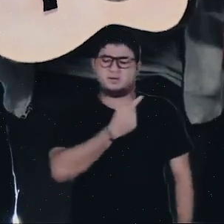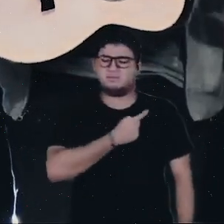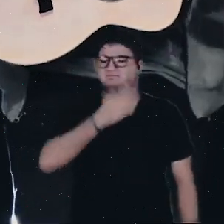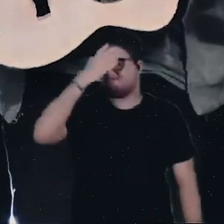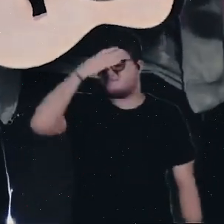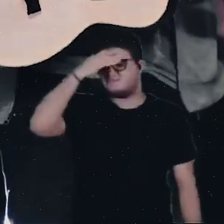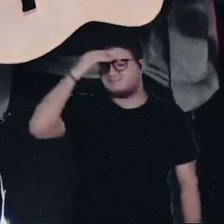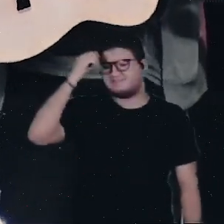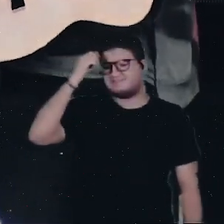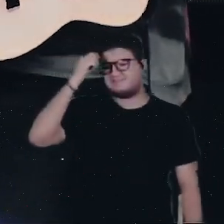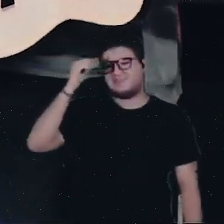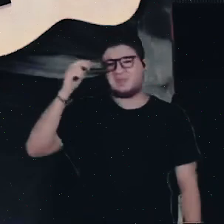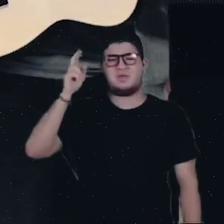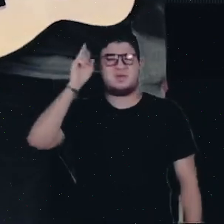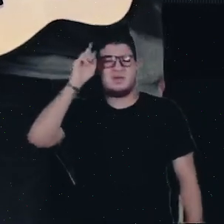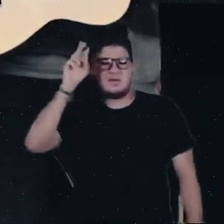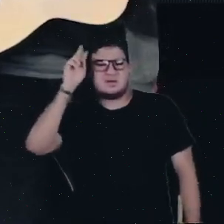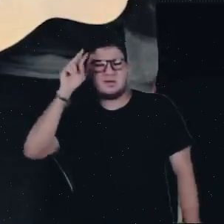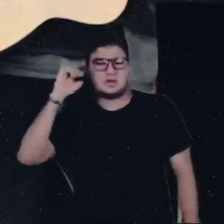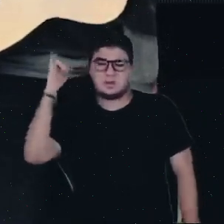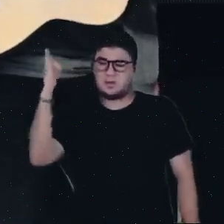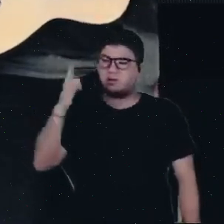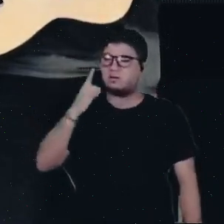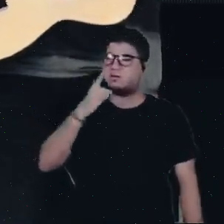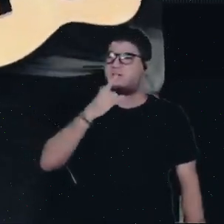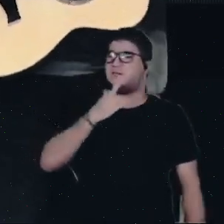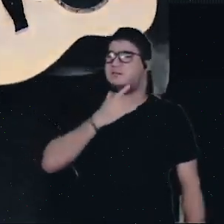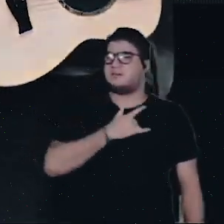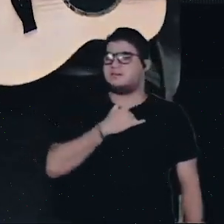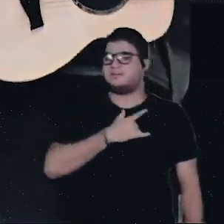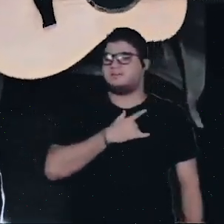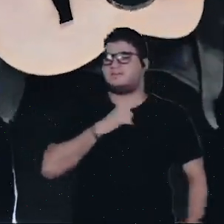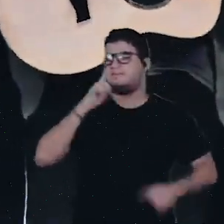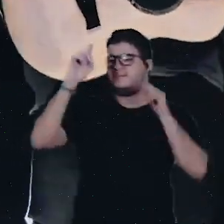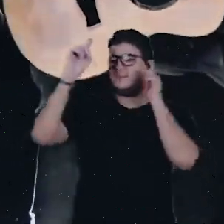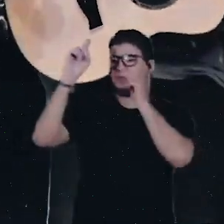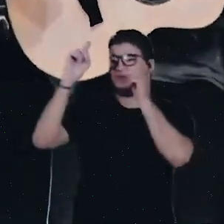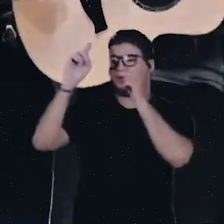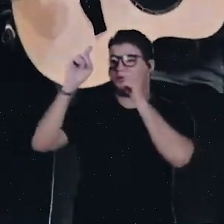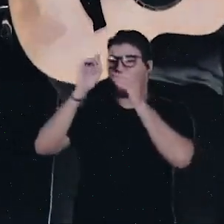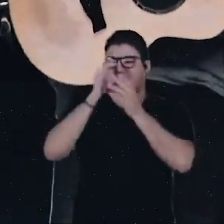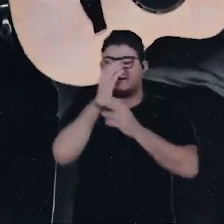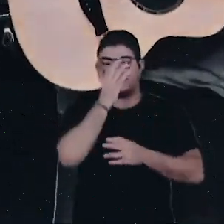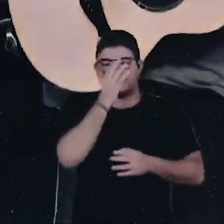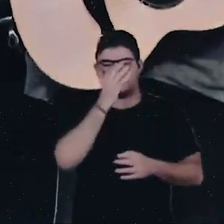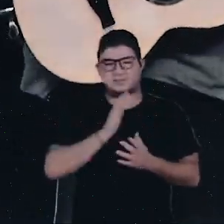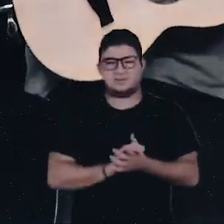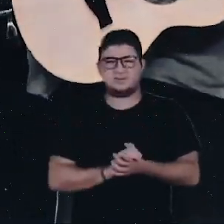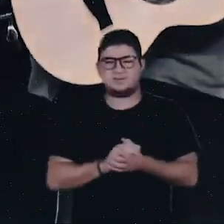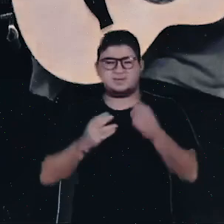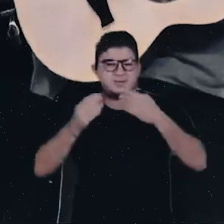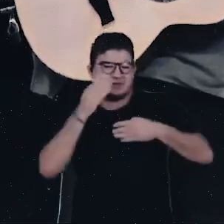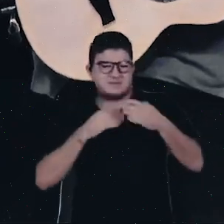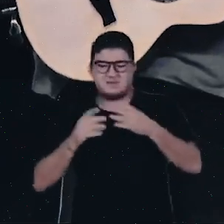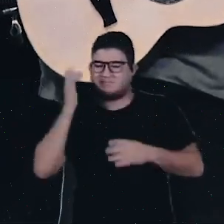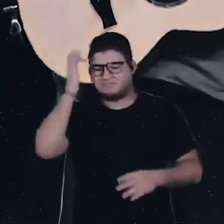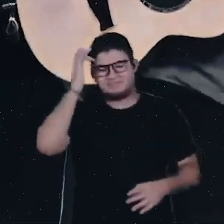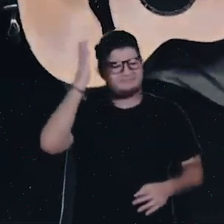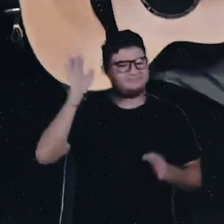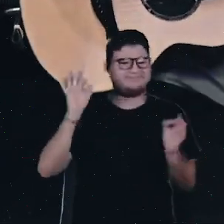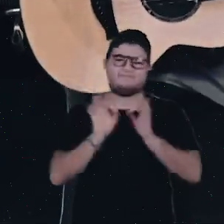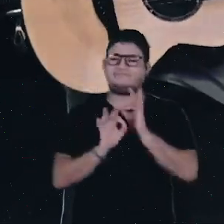de lembrarmos do amor de Deus. E isso não é uma tarefa fácil, não é. Não